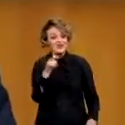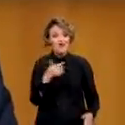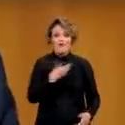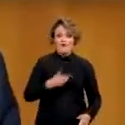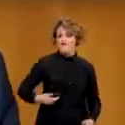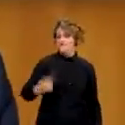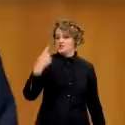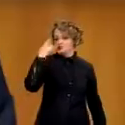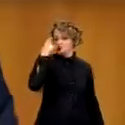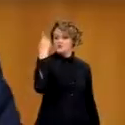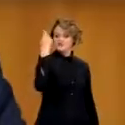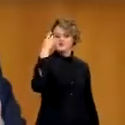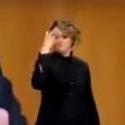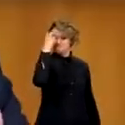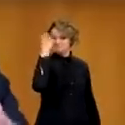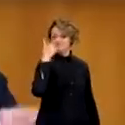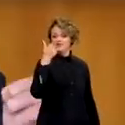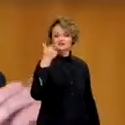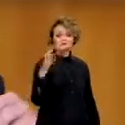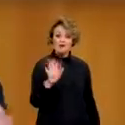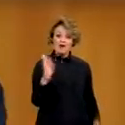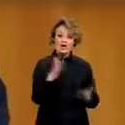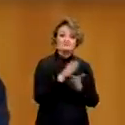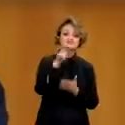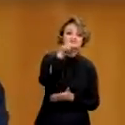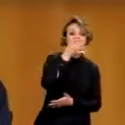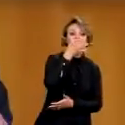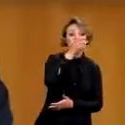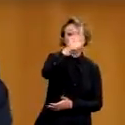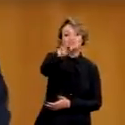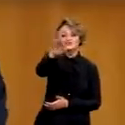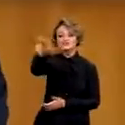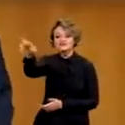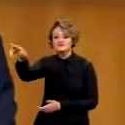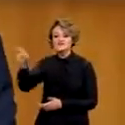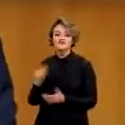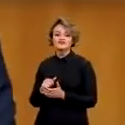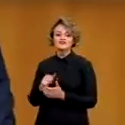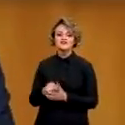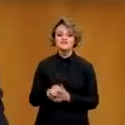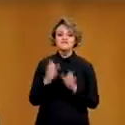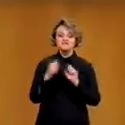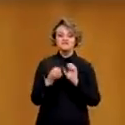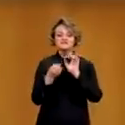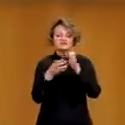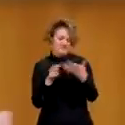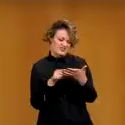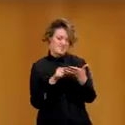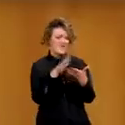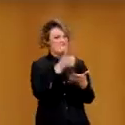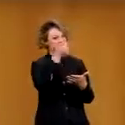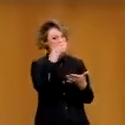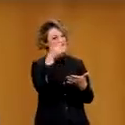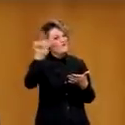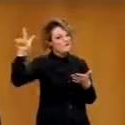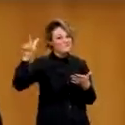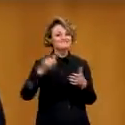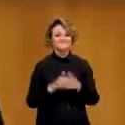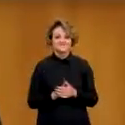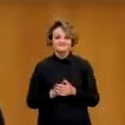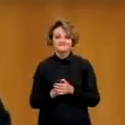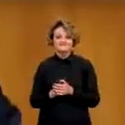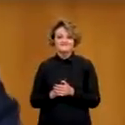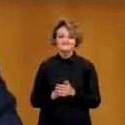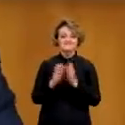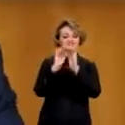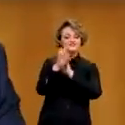uma boa ideia, às vezes um cara apresenta uma sugestão numa medida provisória, num projeto de lei, melhor do que aquela que o governo apresentou. Uhum.